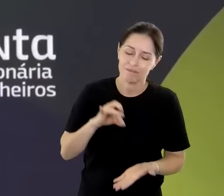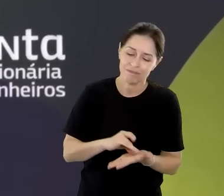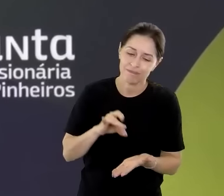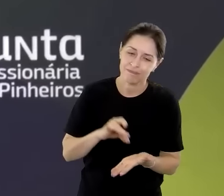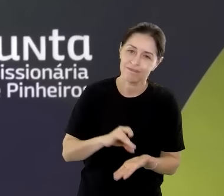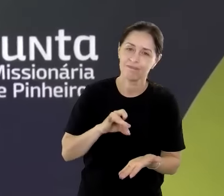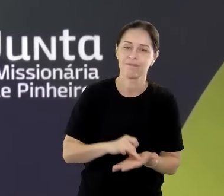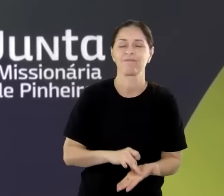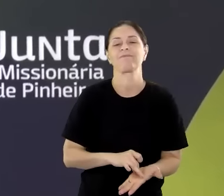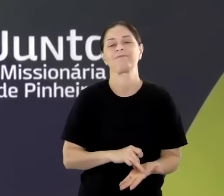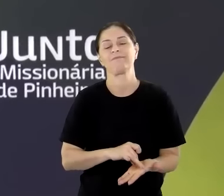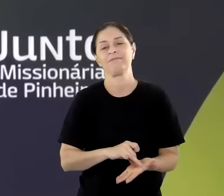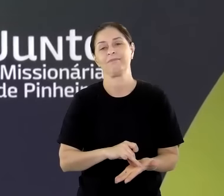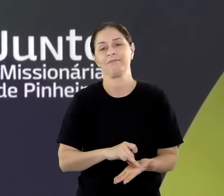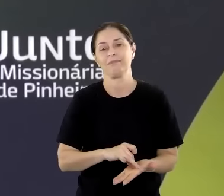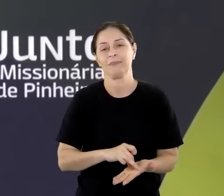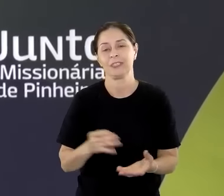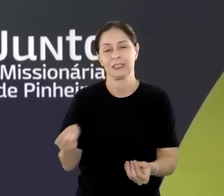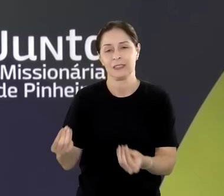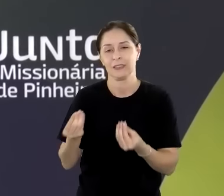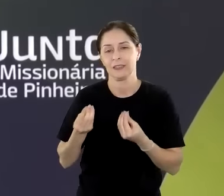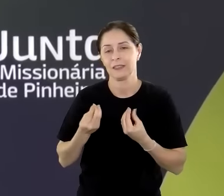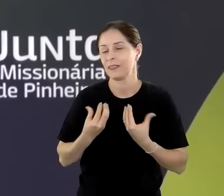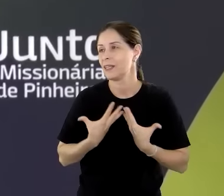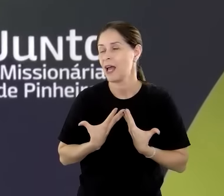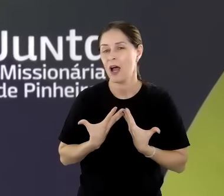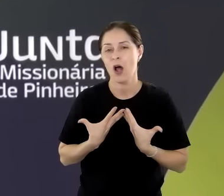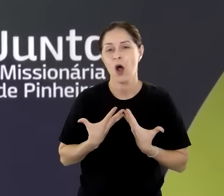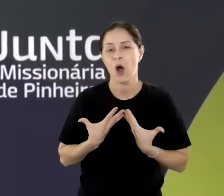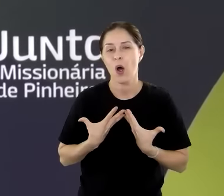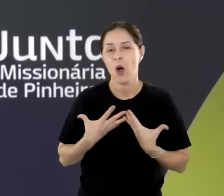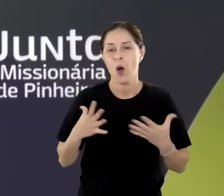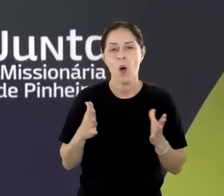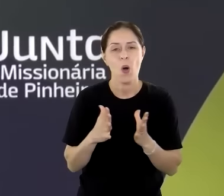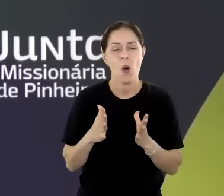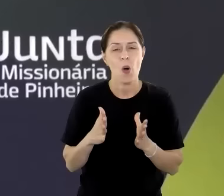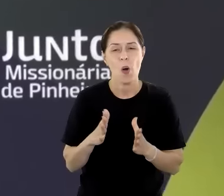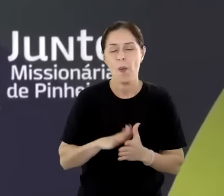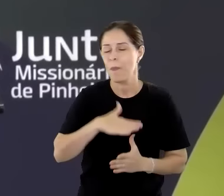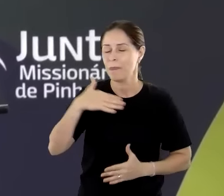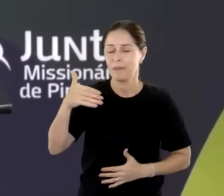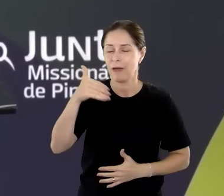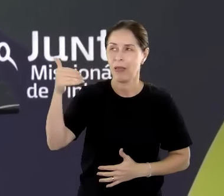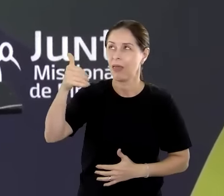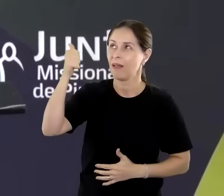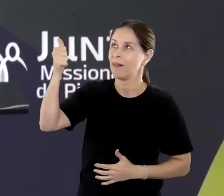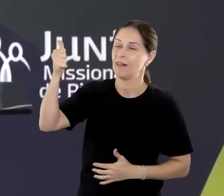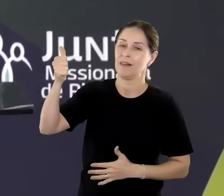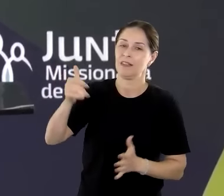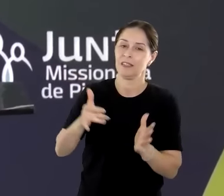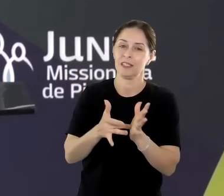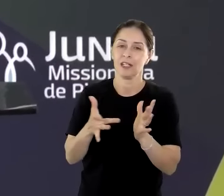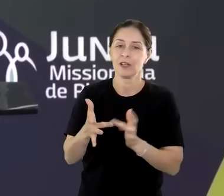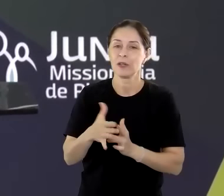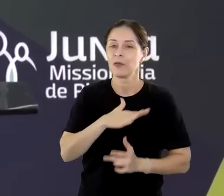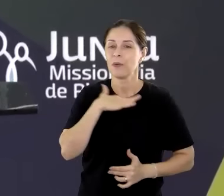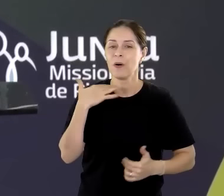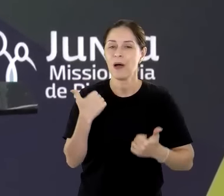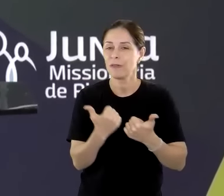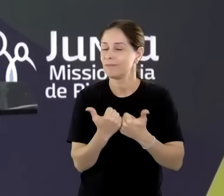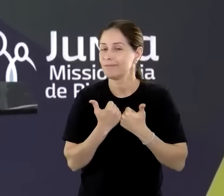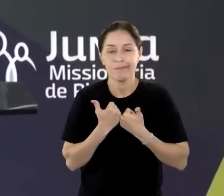deu tudo para você, Deus deu o melhor, Deus deu o seu filho, Deus deu o seu reino. Então para que ficar